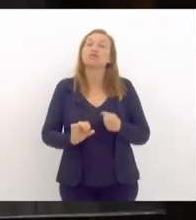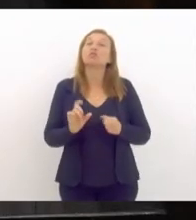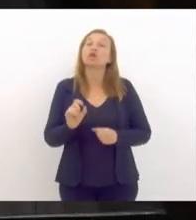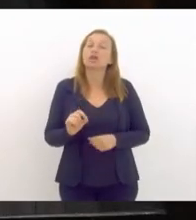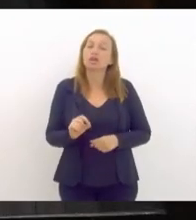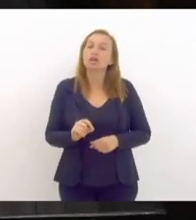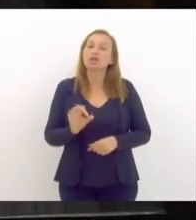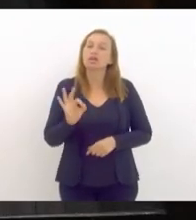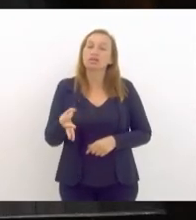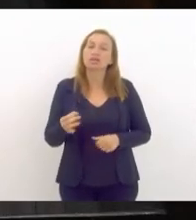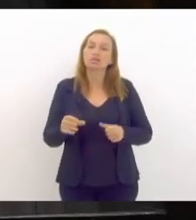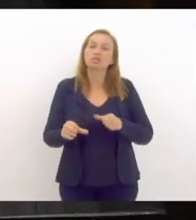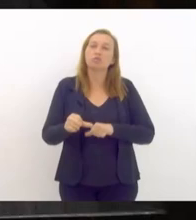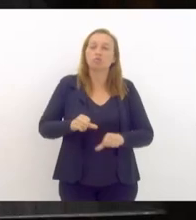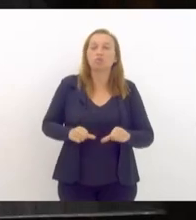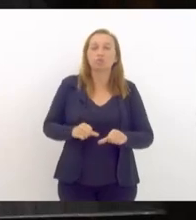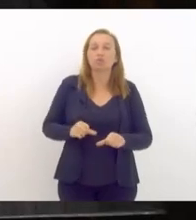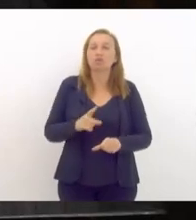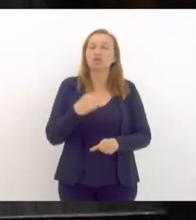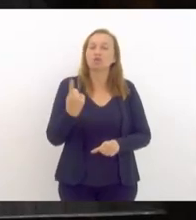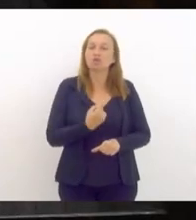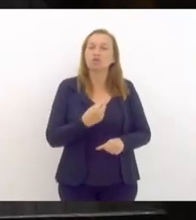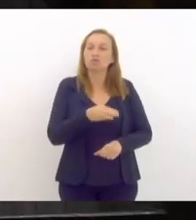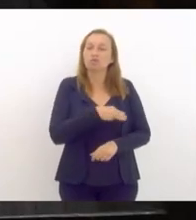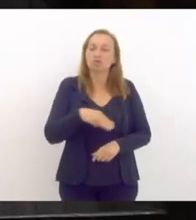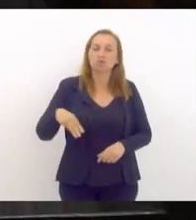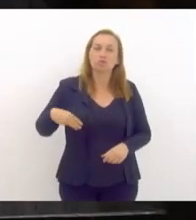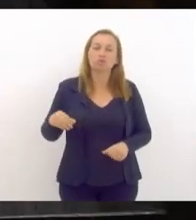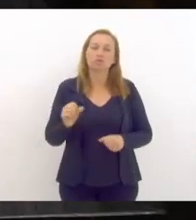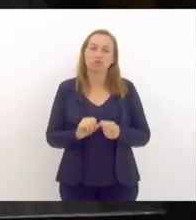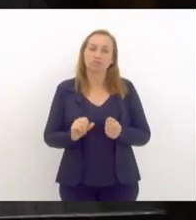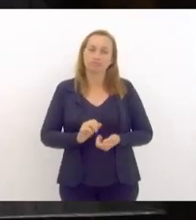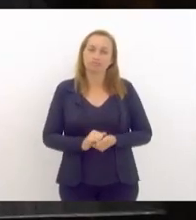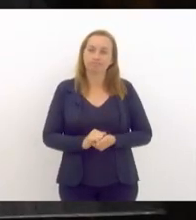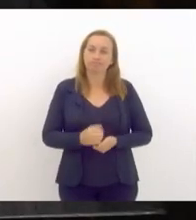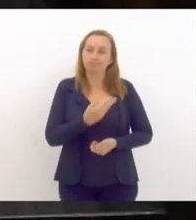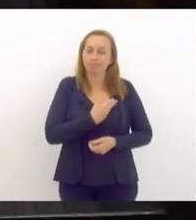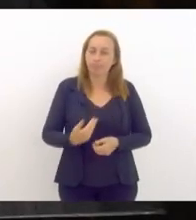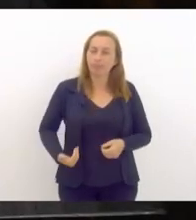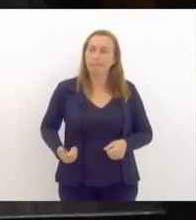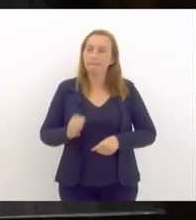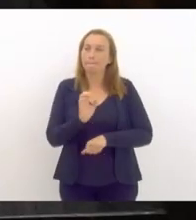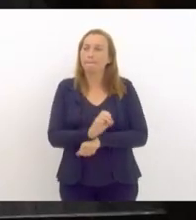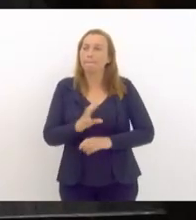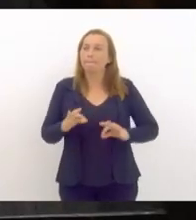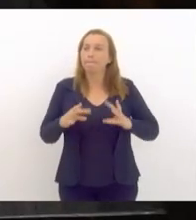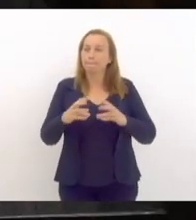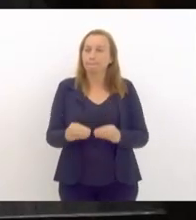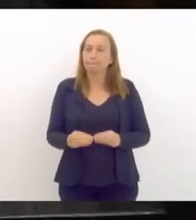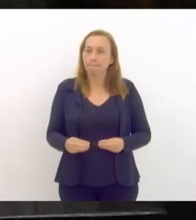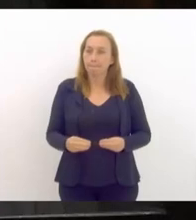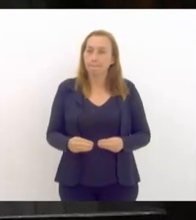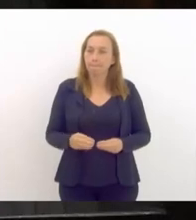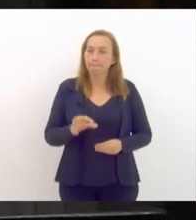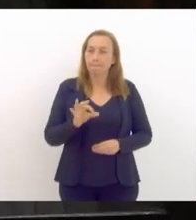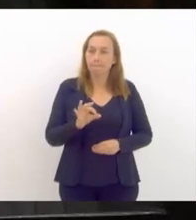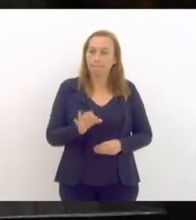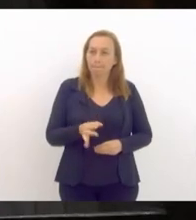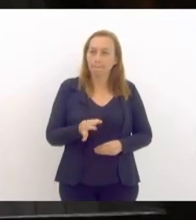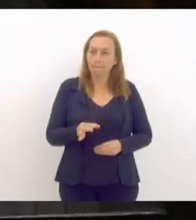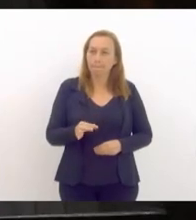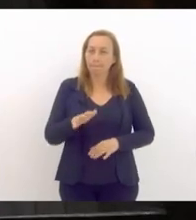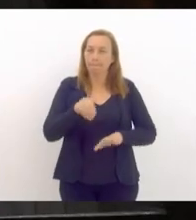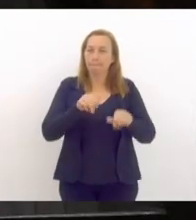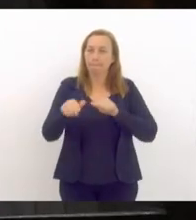justamente o contrário do que nós e o Ministério Público fizemos o governo do estado que tinha todas as ferramentas para fazer uma chamada pública